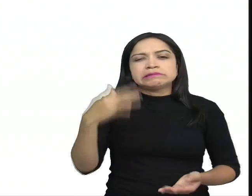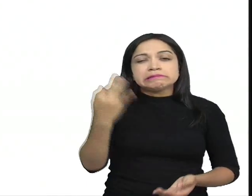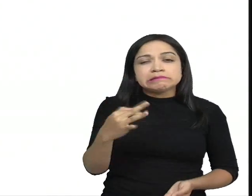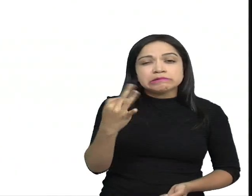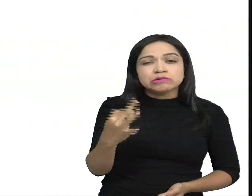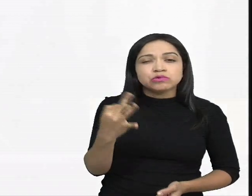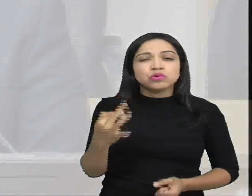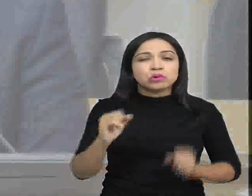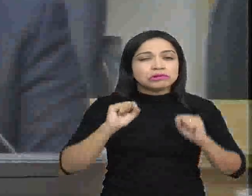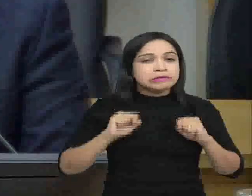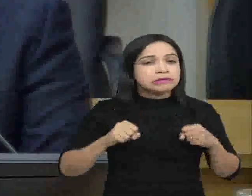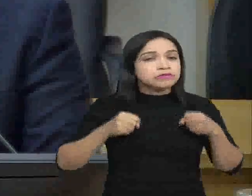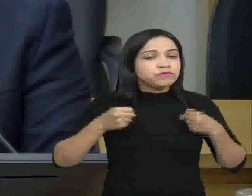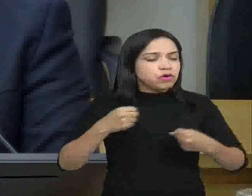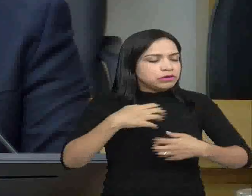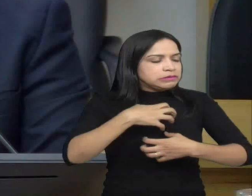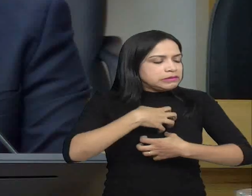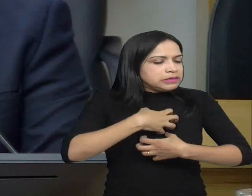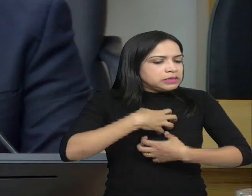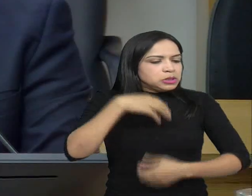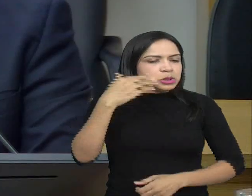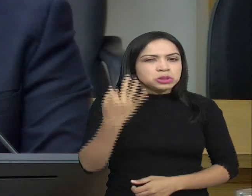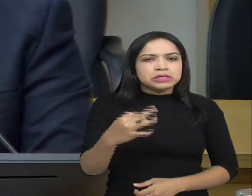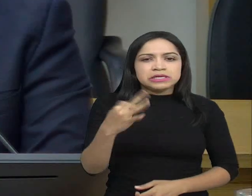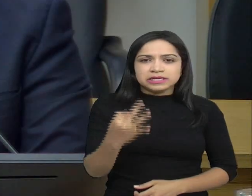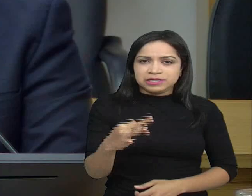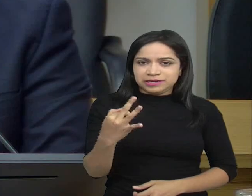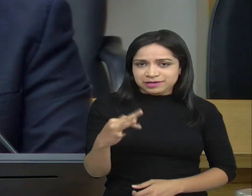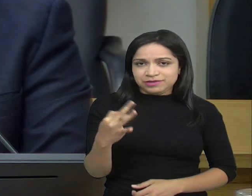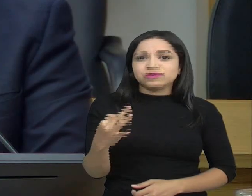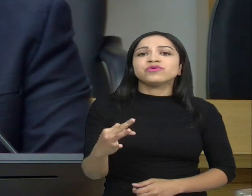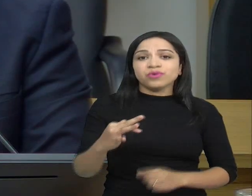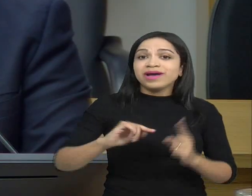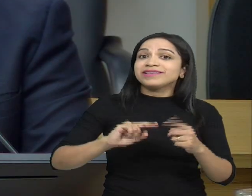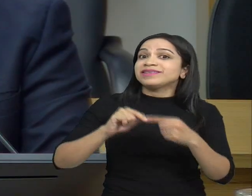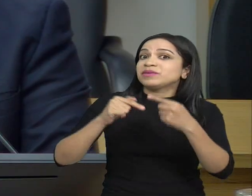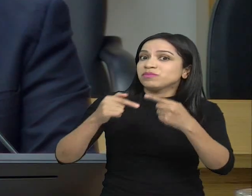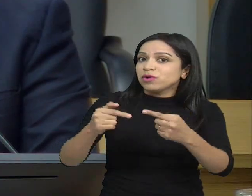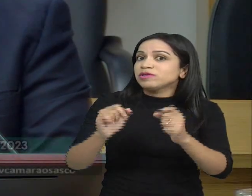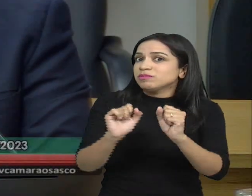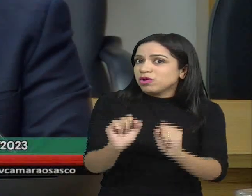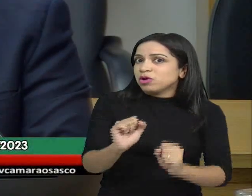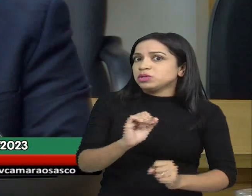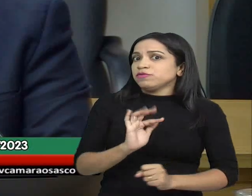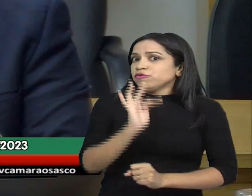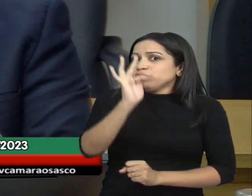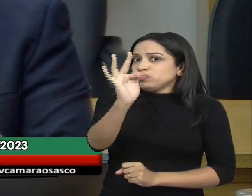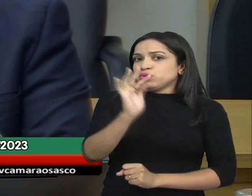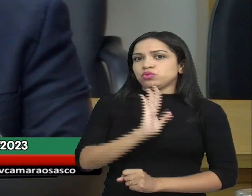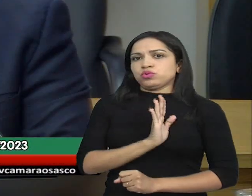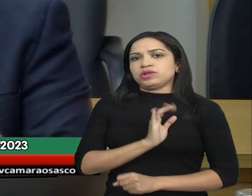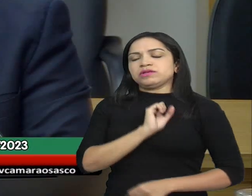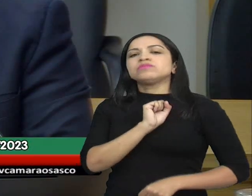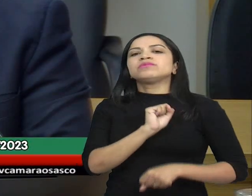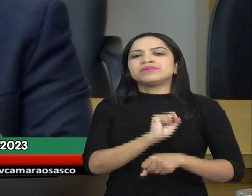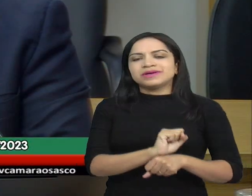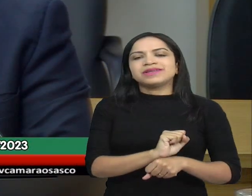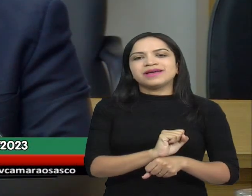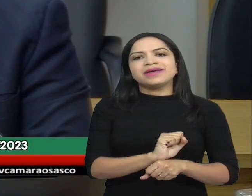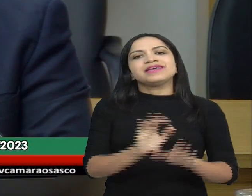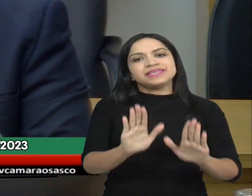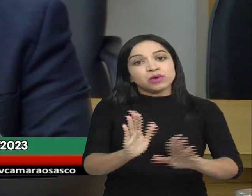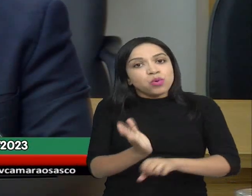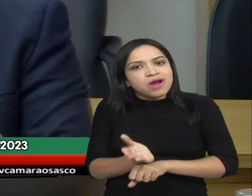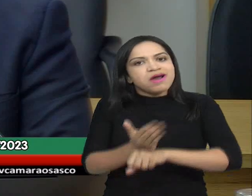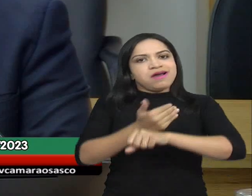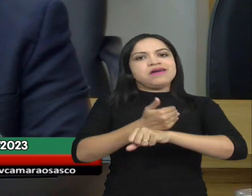tudo, que aparece antes do paciente infartar. Com o infarto já é a obstrução do vaso. É aquele vaso